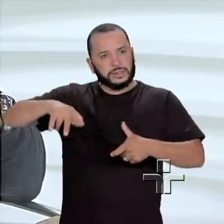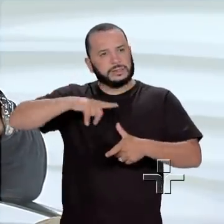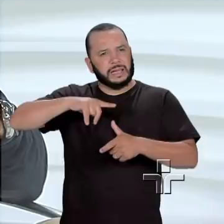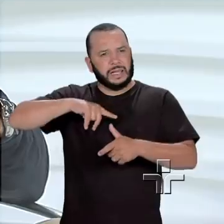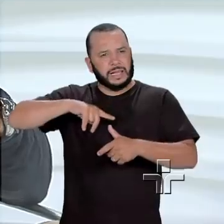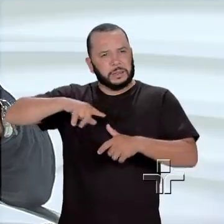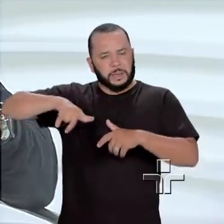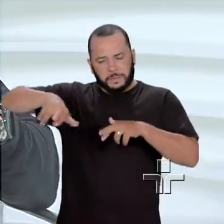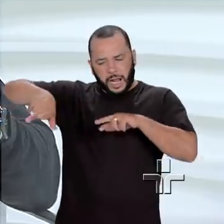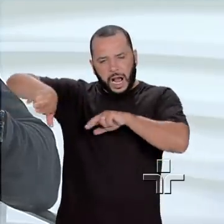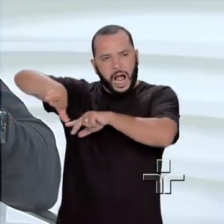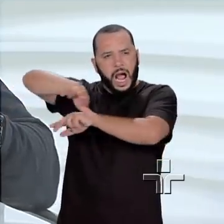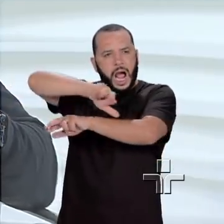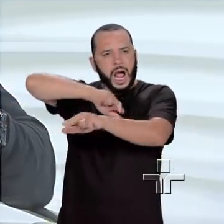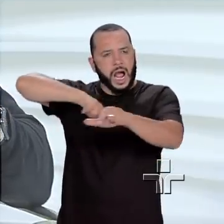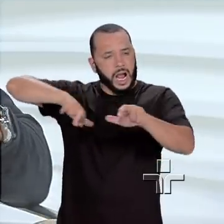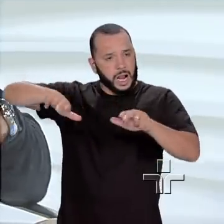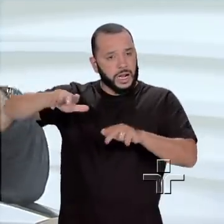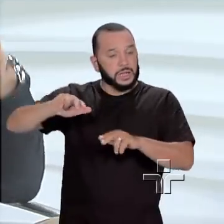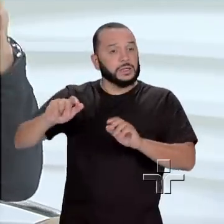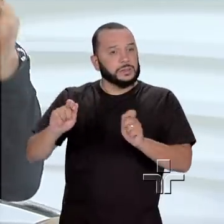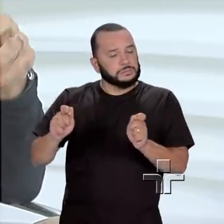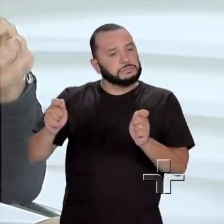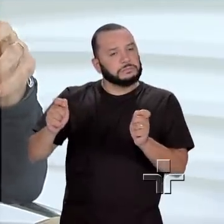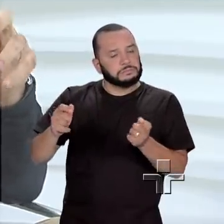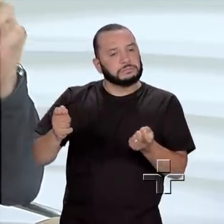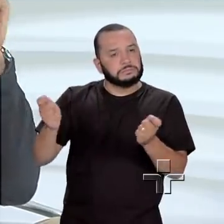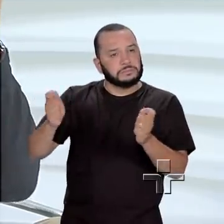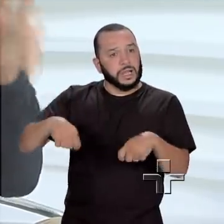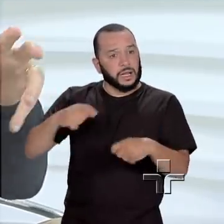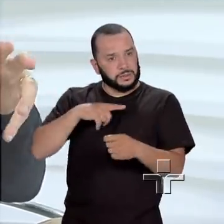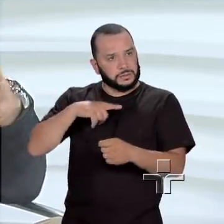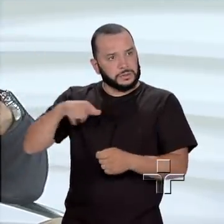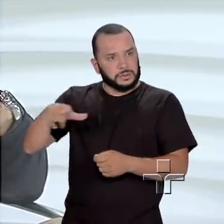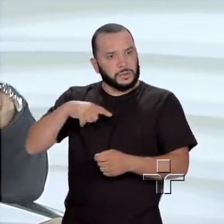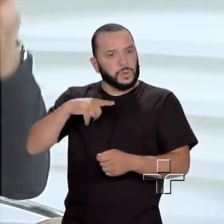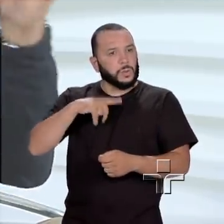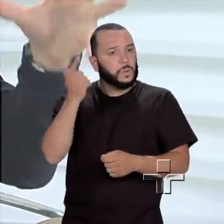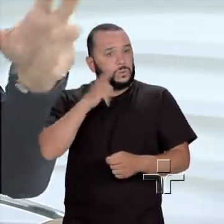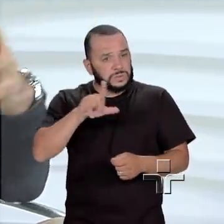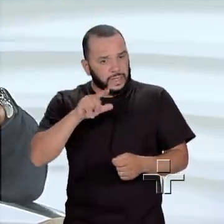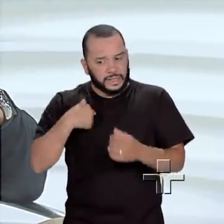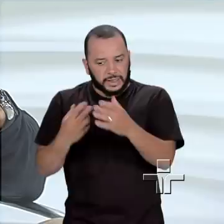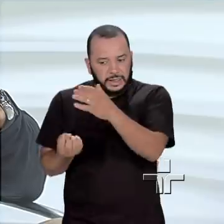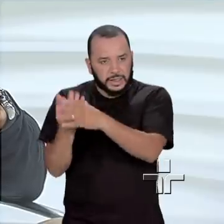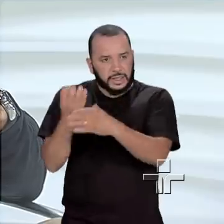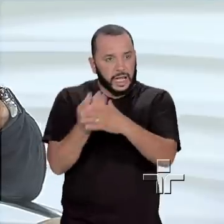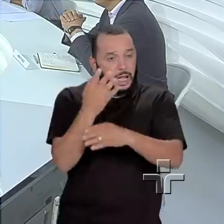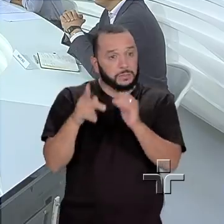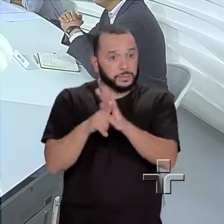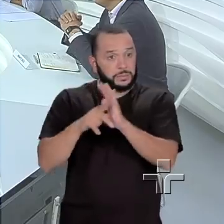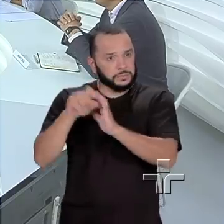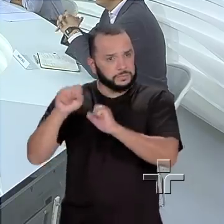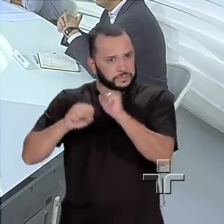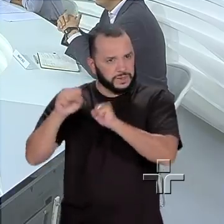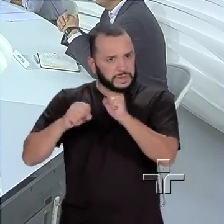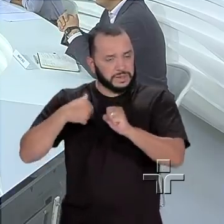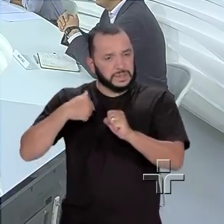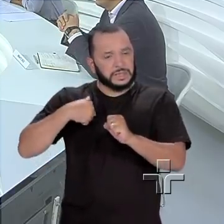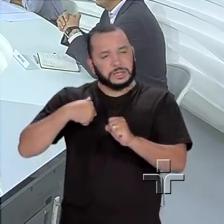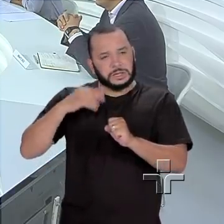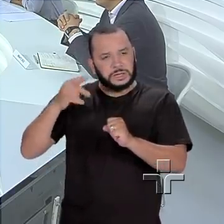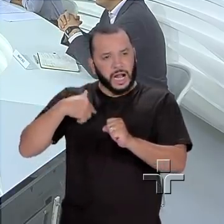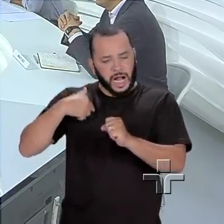maior profundidade, a maior quantidade de competências num certo tipo de capital empreendedor, de capital de risco, para fazer empresas